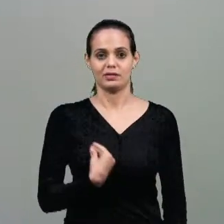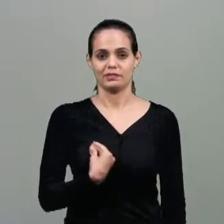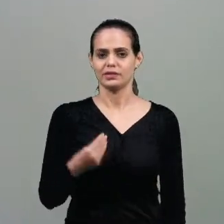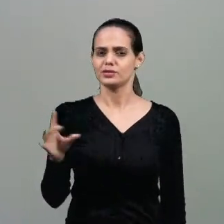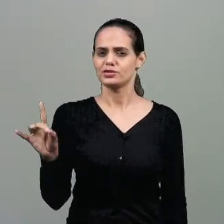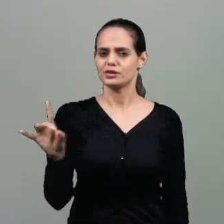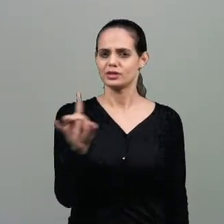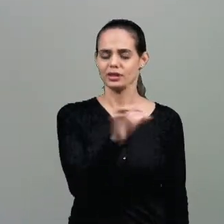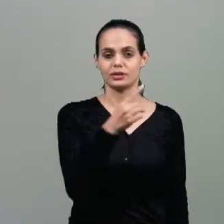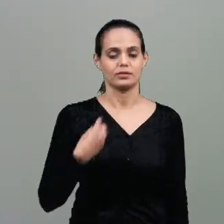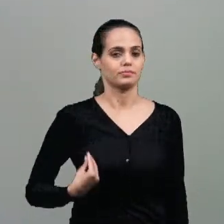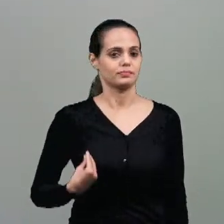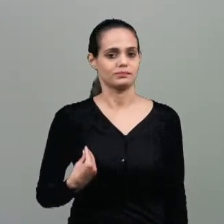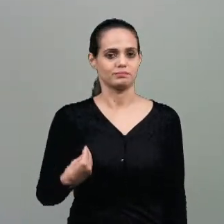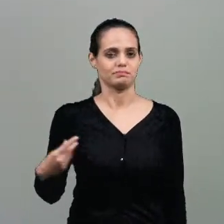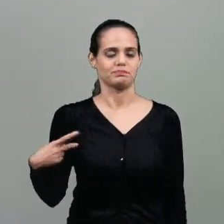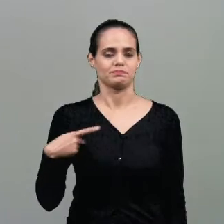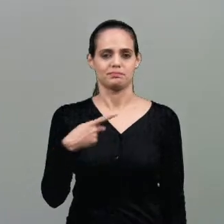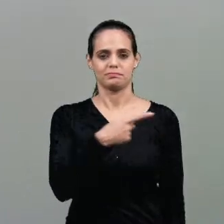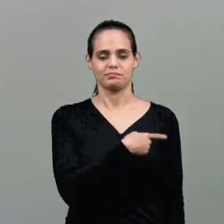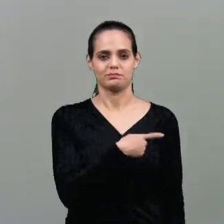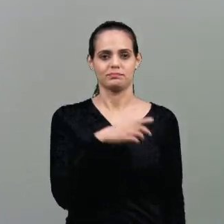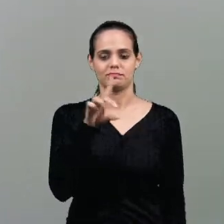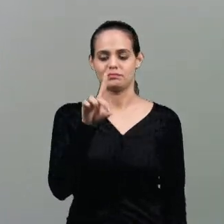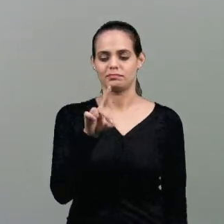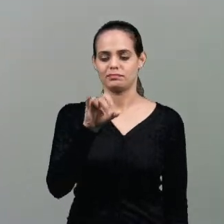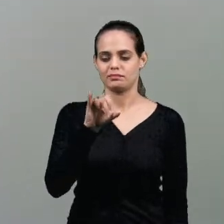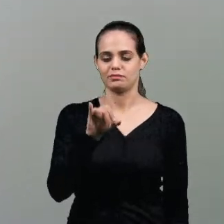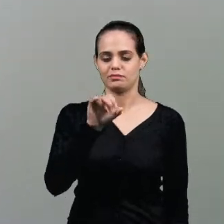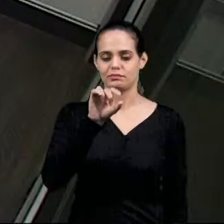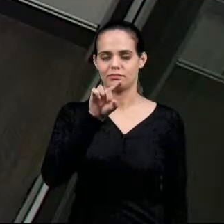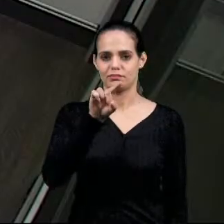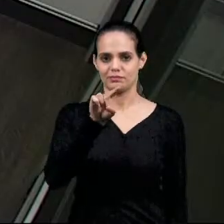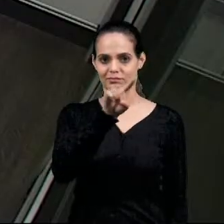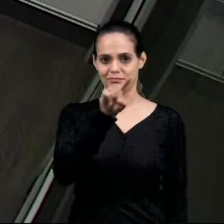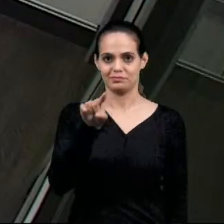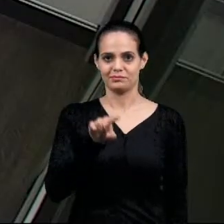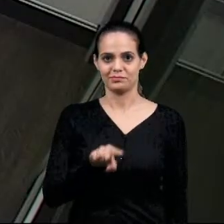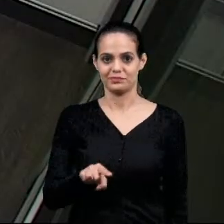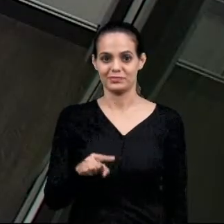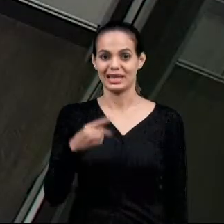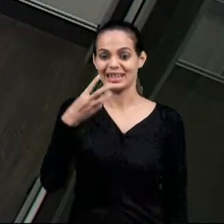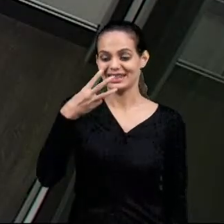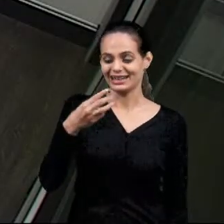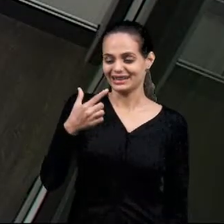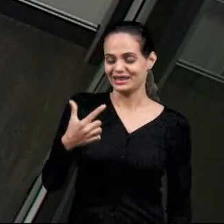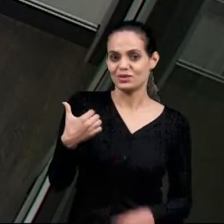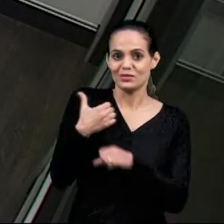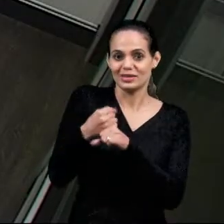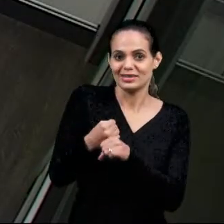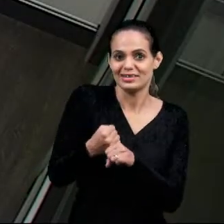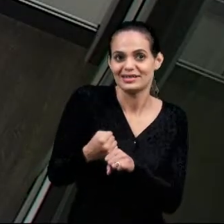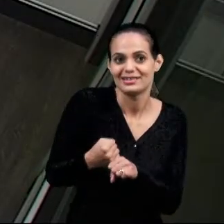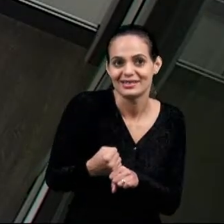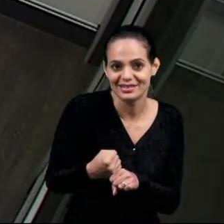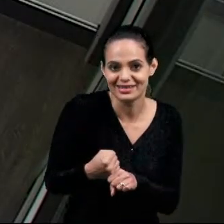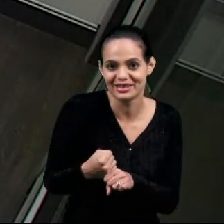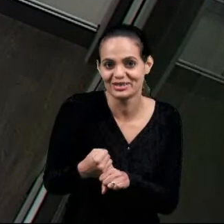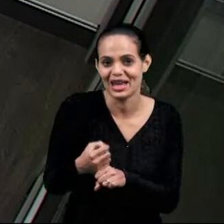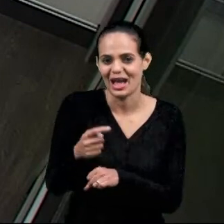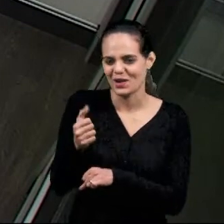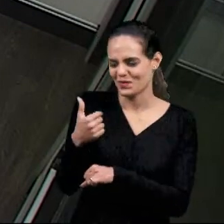O Diniz é um pastor, você falou 32 anos de ministério. Quase meu tempo de vida, né, Diniz?